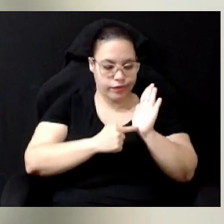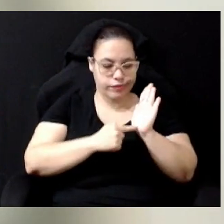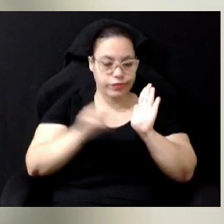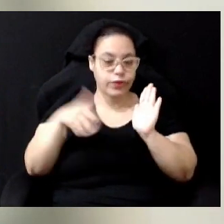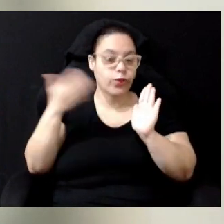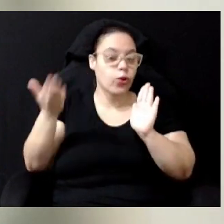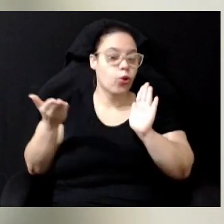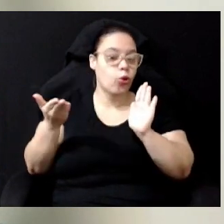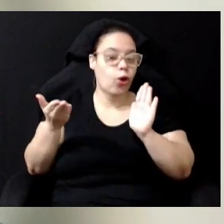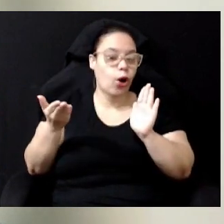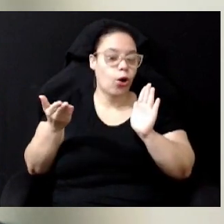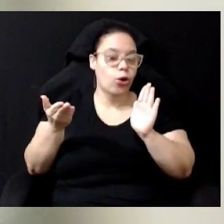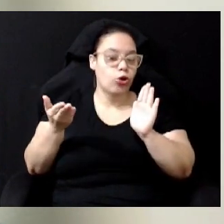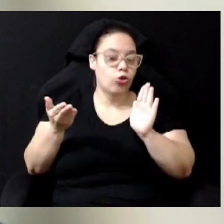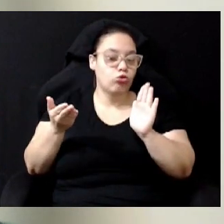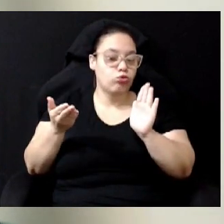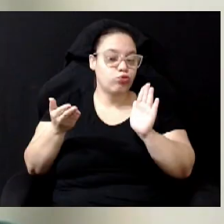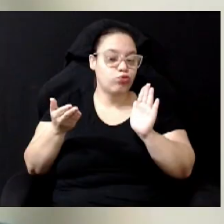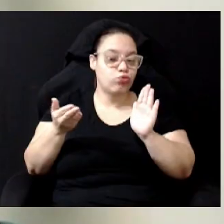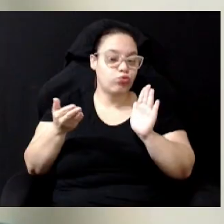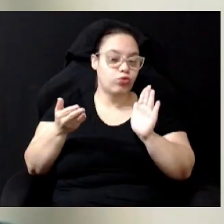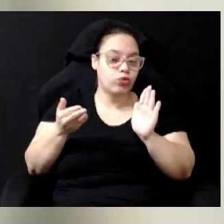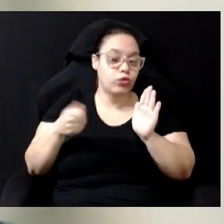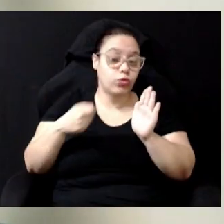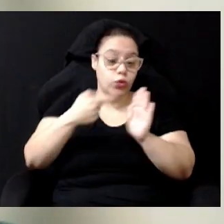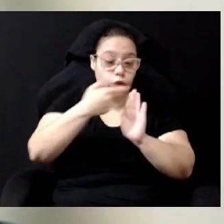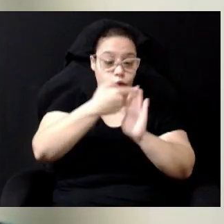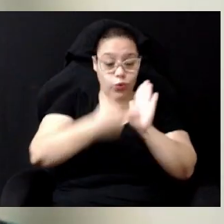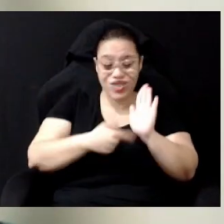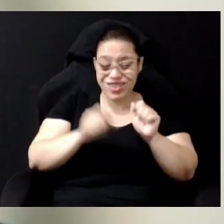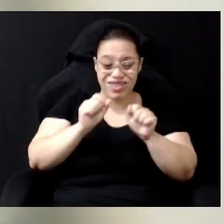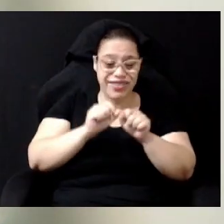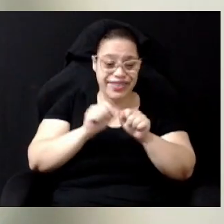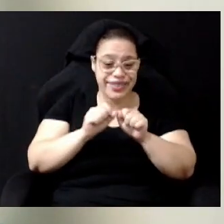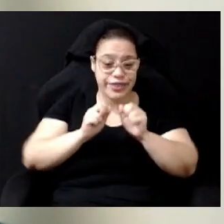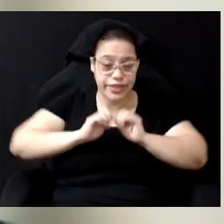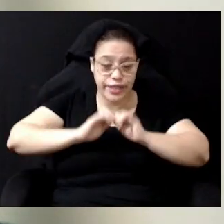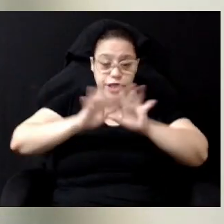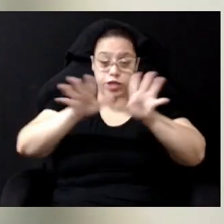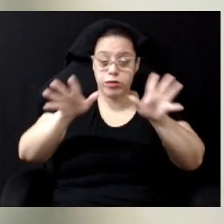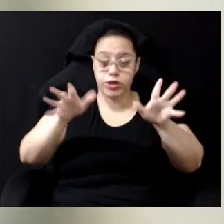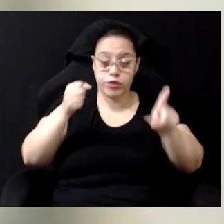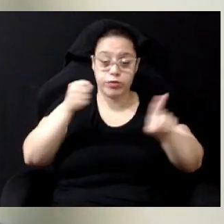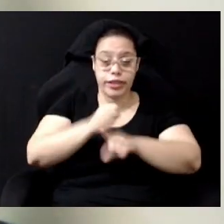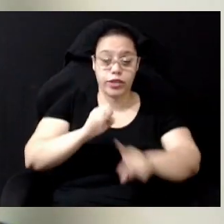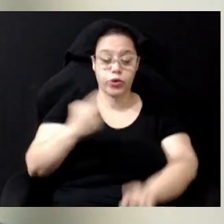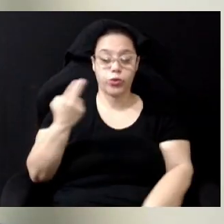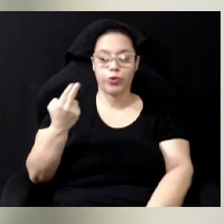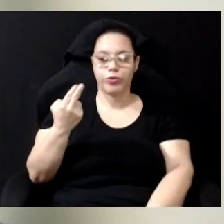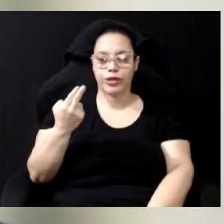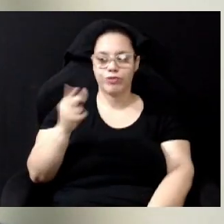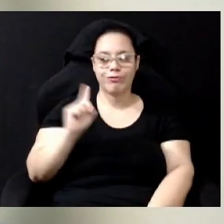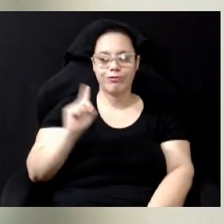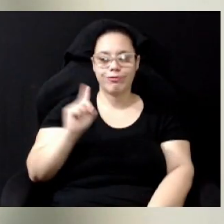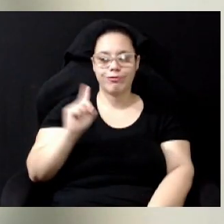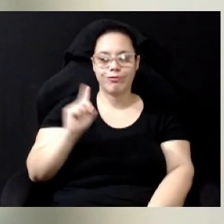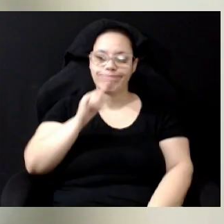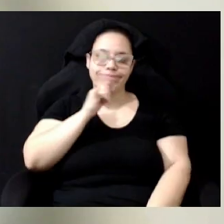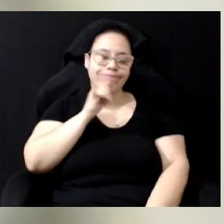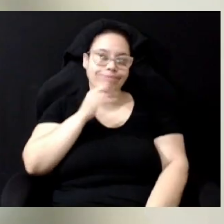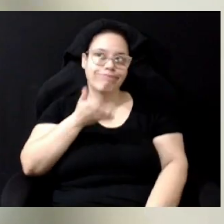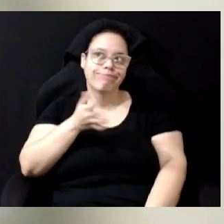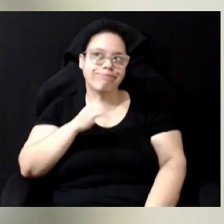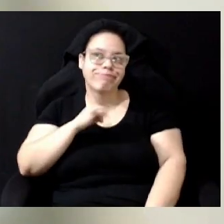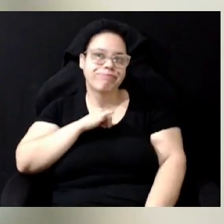é o tipo de aplicação ou o que nesse processo está sendo impactante. Então, eu posso, por exemplo,